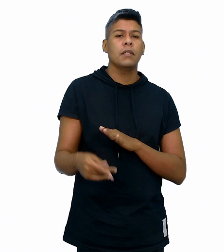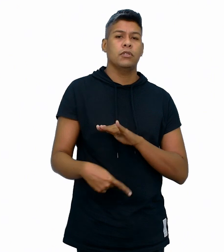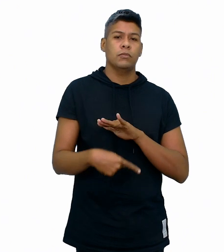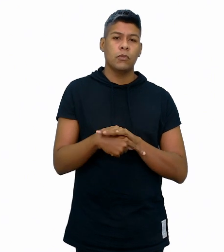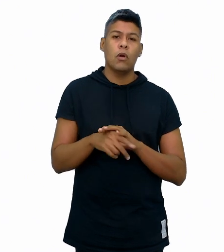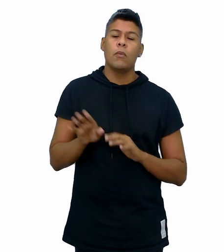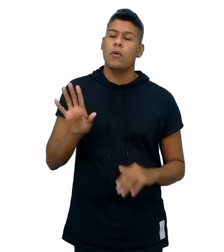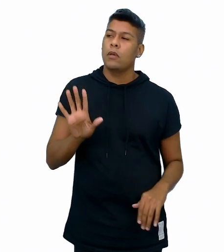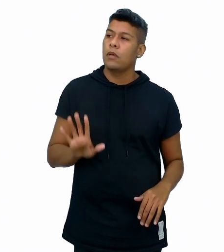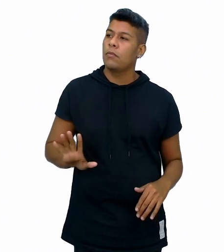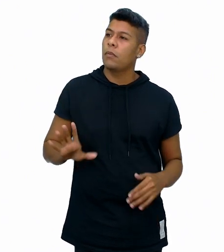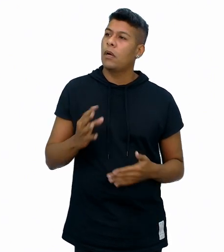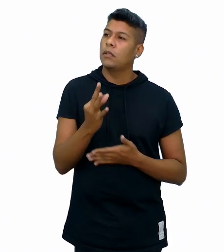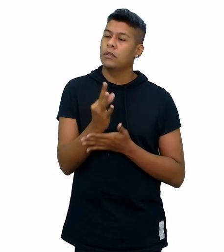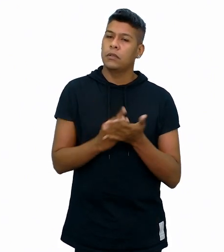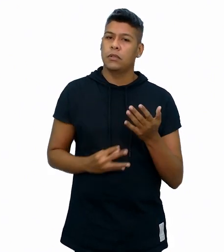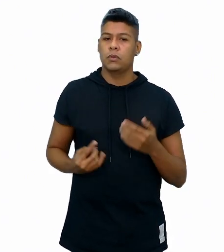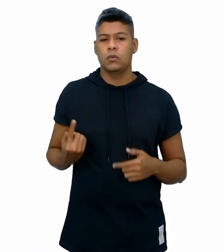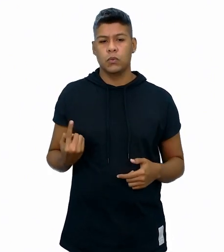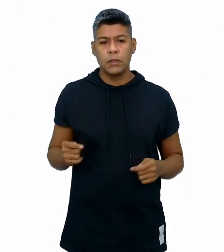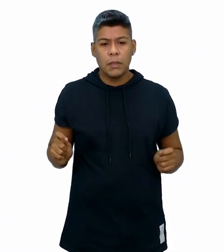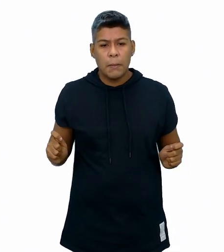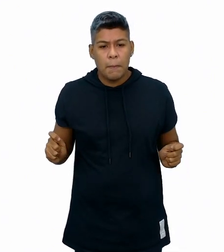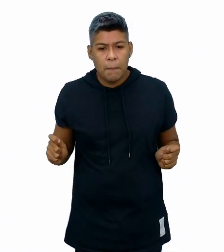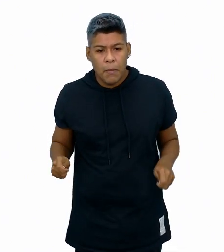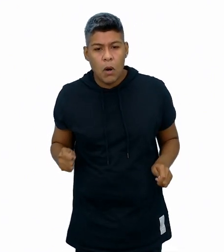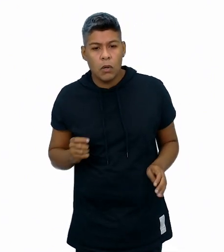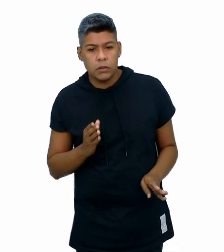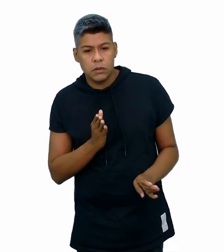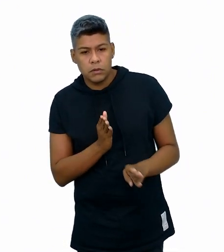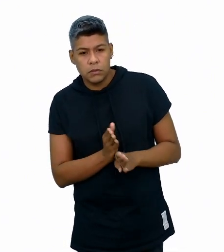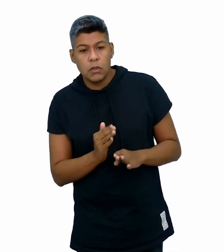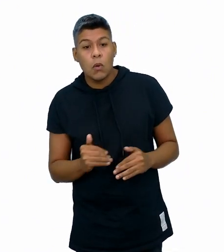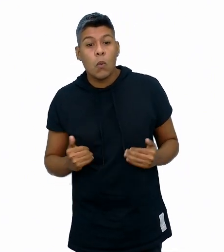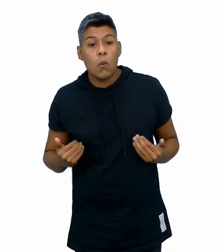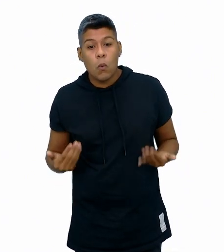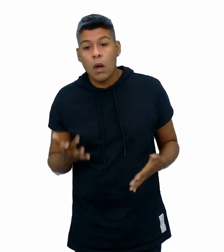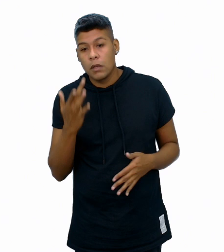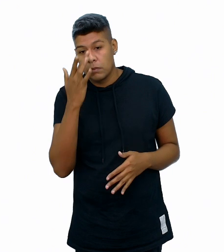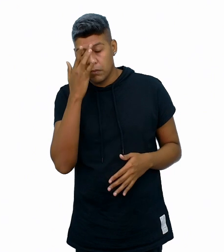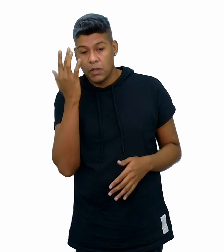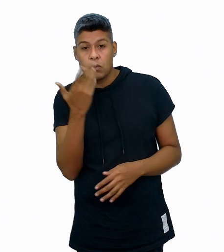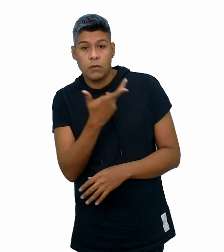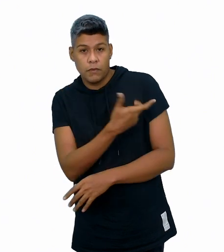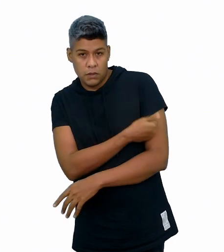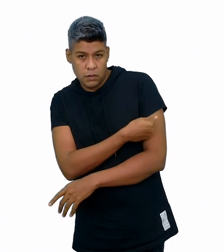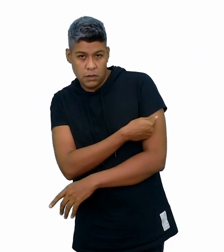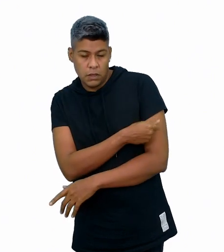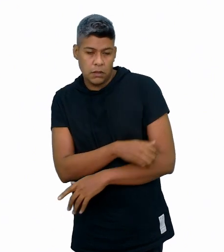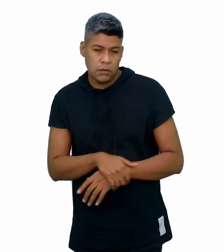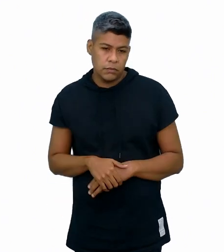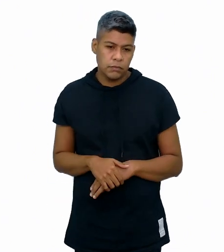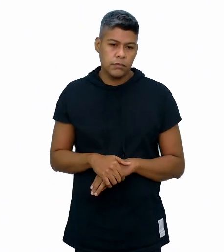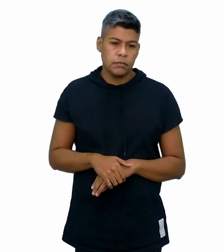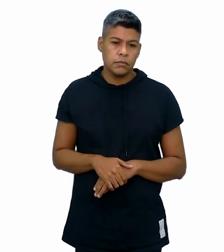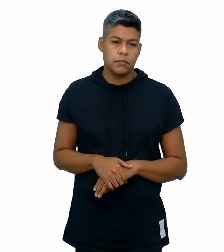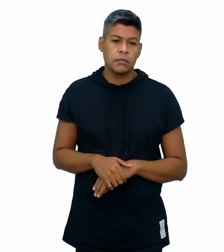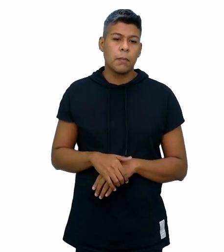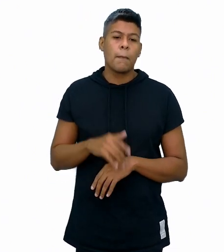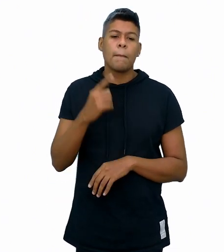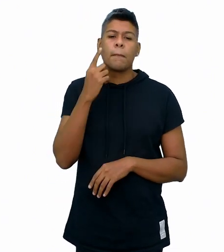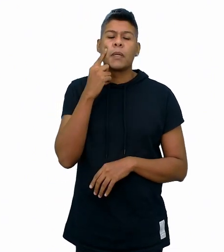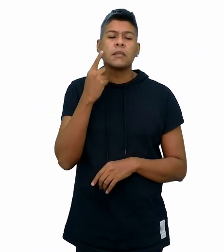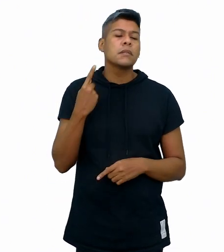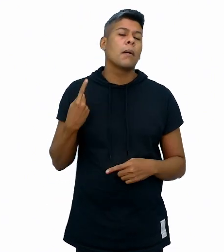pela imagem no texto 1? É possível identificar quais pessoas serão vacinadas? O que o faz pensar